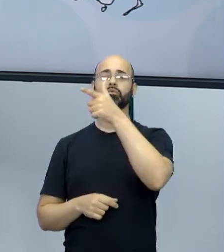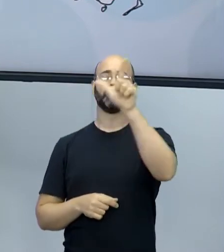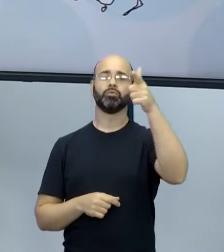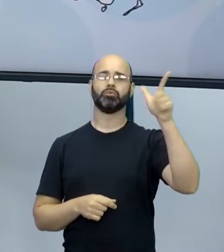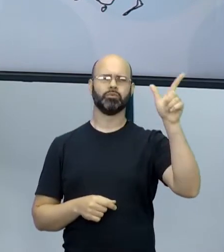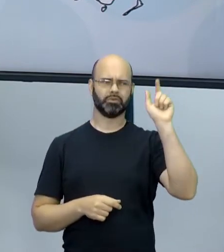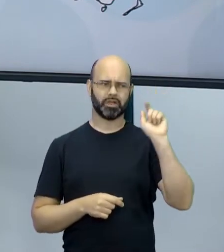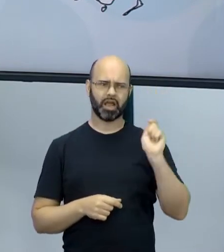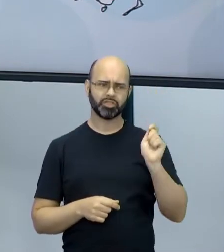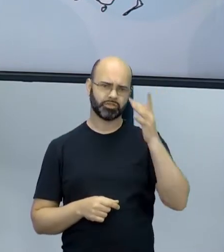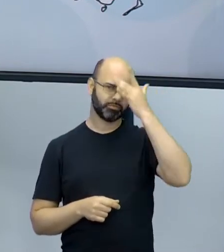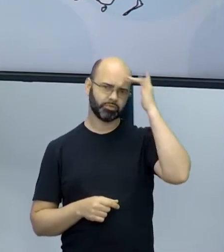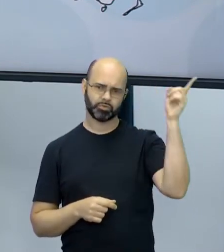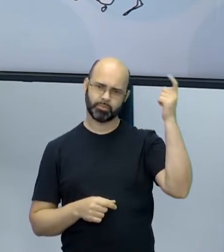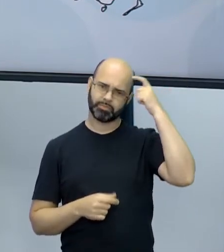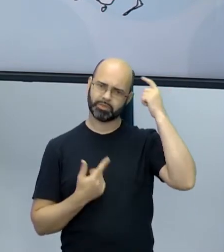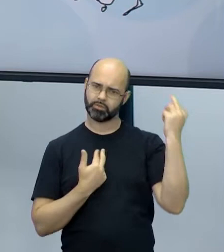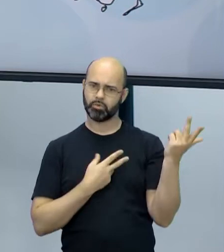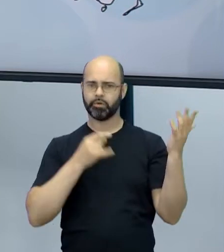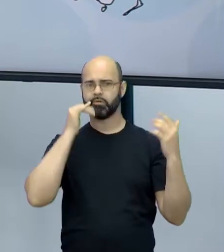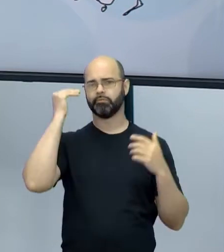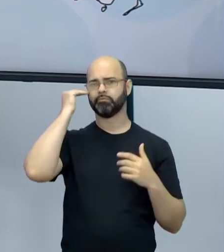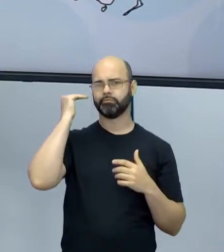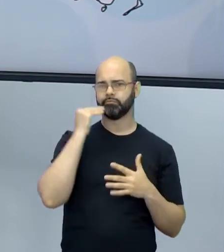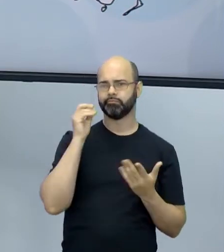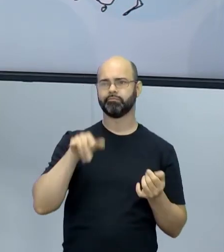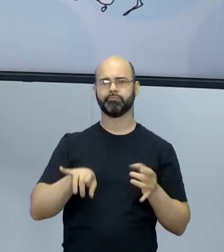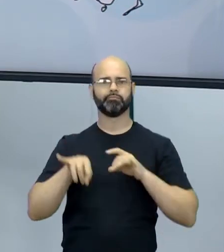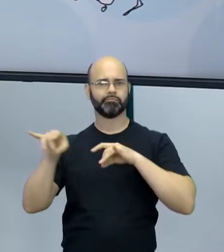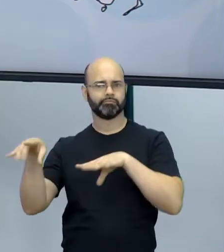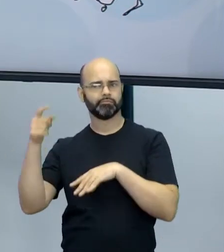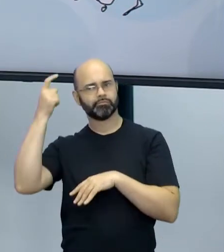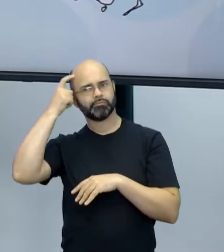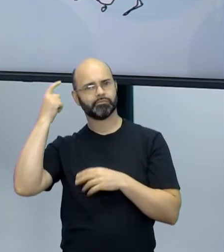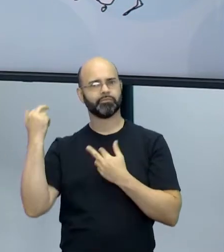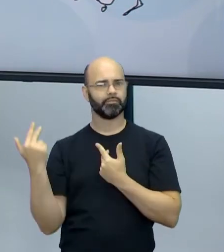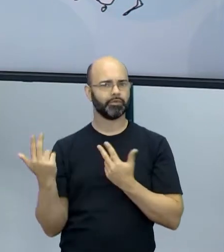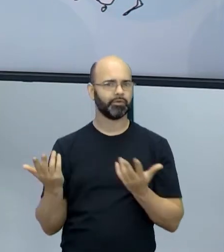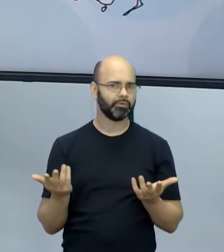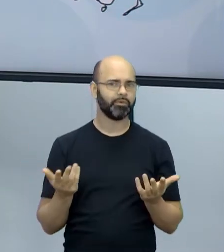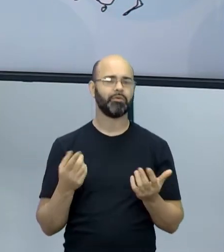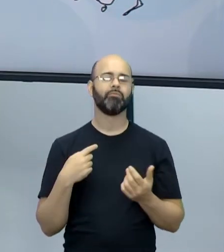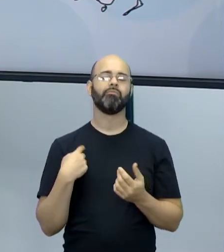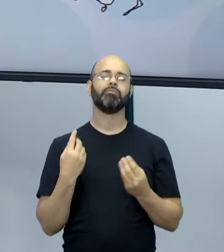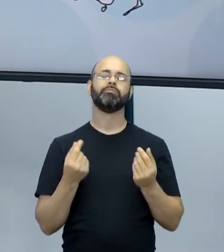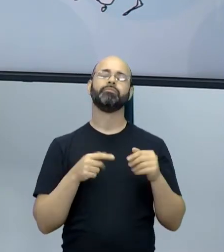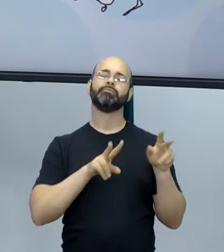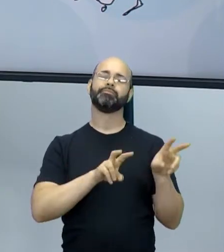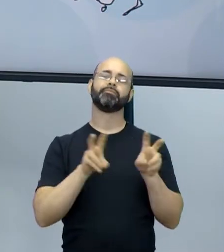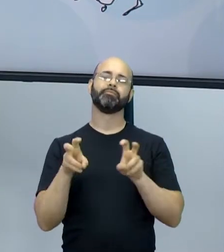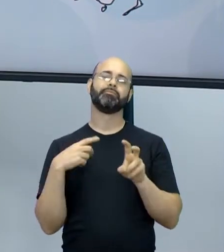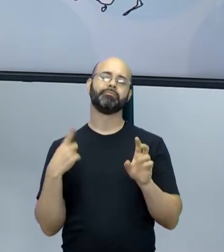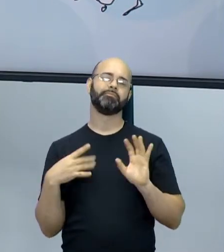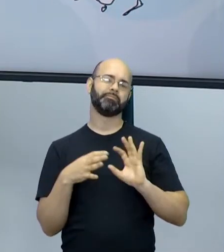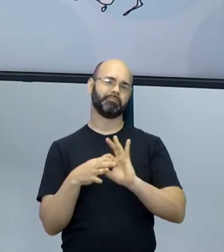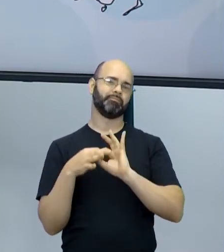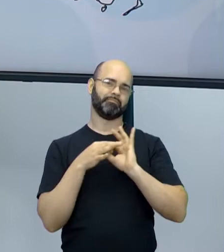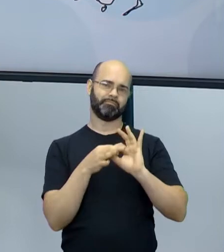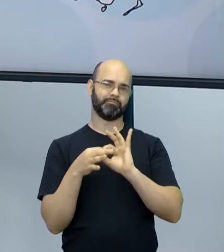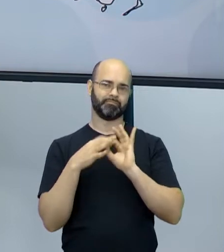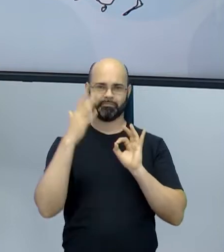argentino pensa assim também, o coreano pensa, o australiano pensa assim também. Então tem alguns temas que nos unem enquanto seres humanos.